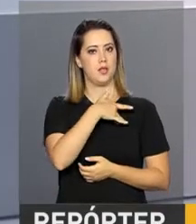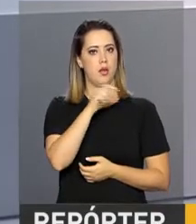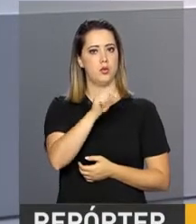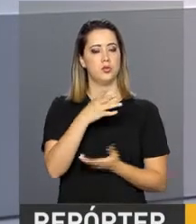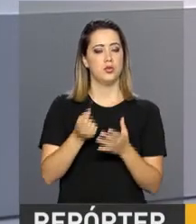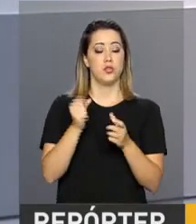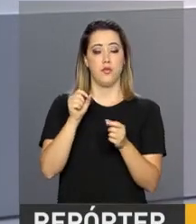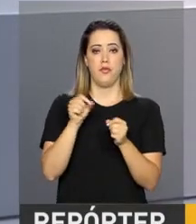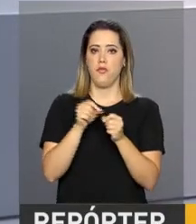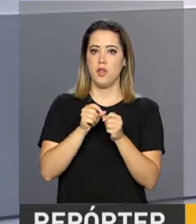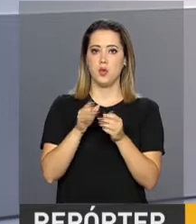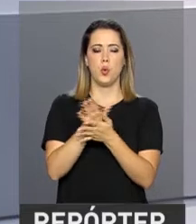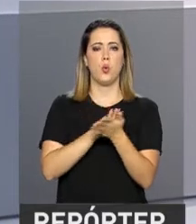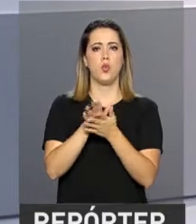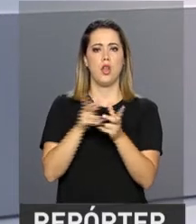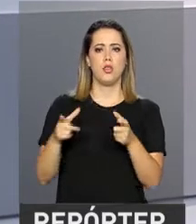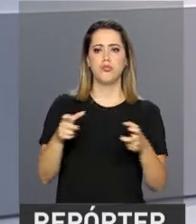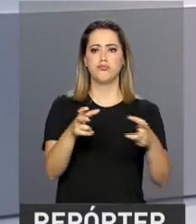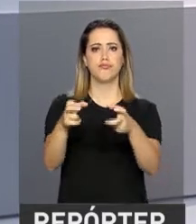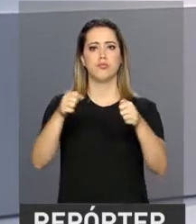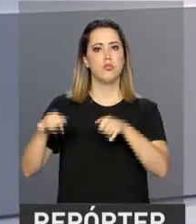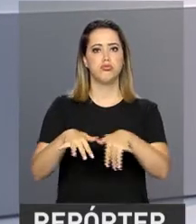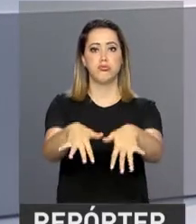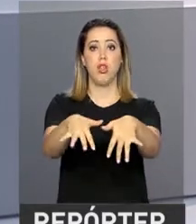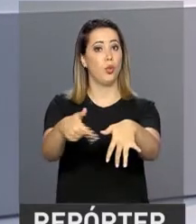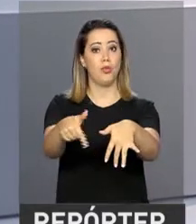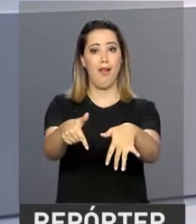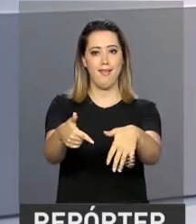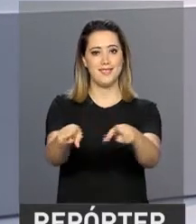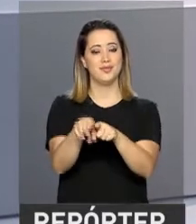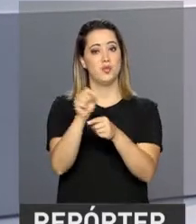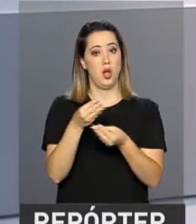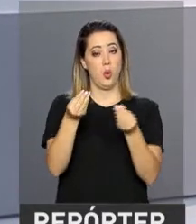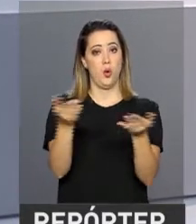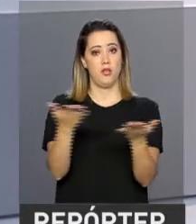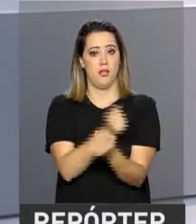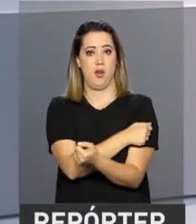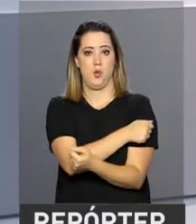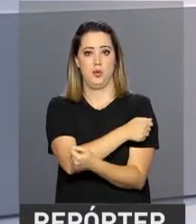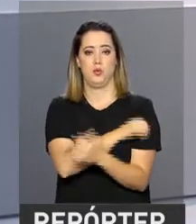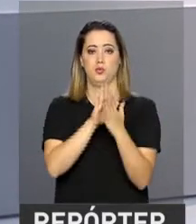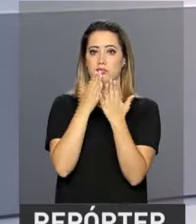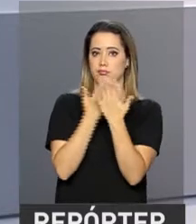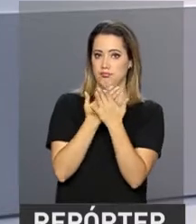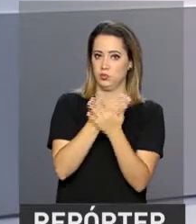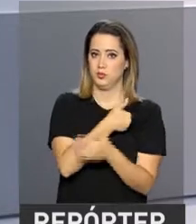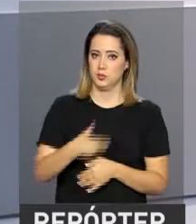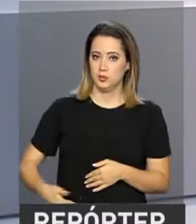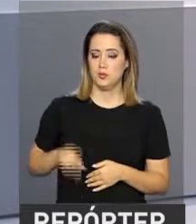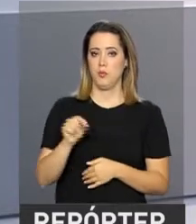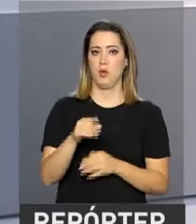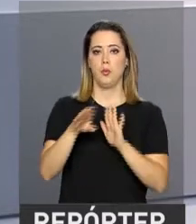produzidos sem agrotóxicos por agricultores familiares vão parar na mesa dos estudantes brasileiros de escolas públicas o